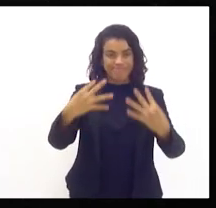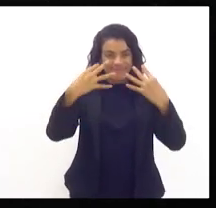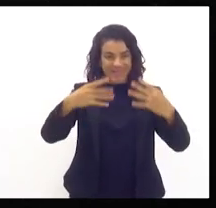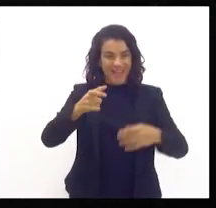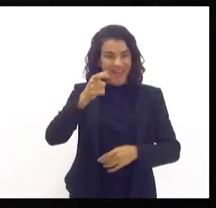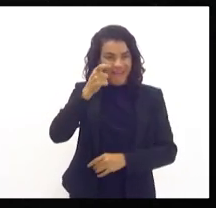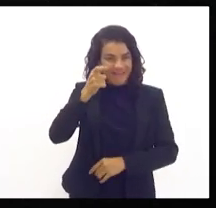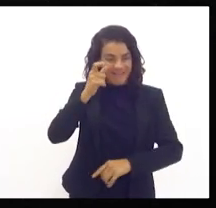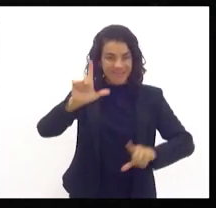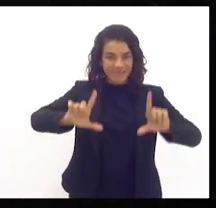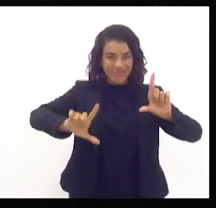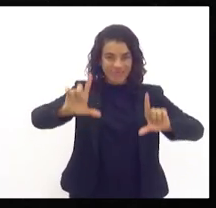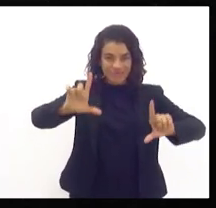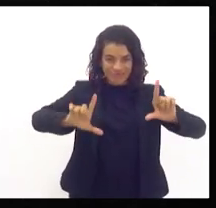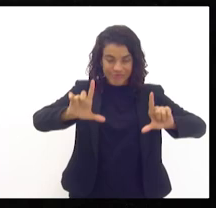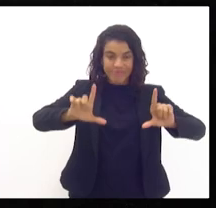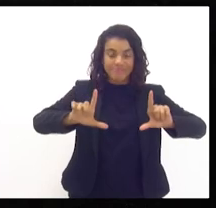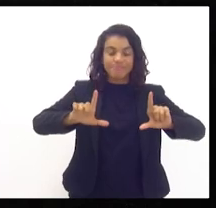nesse momento,